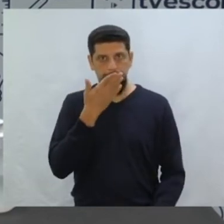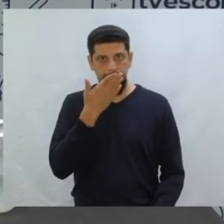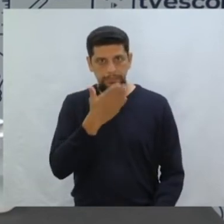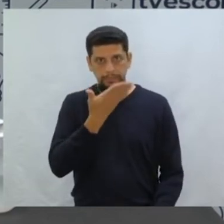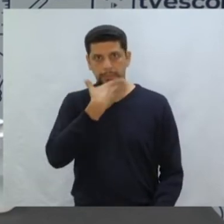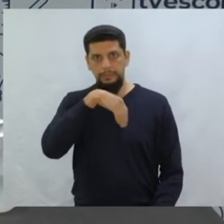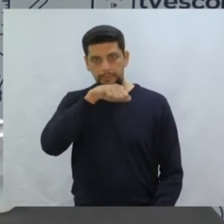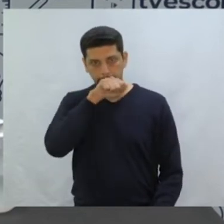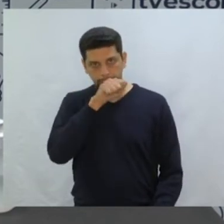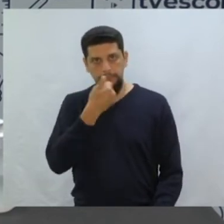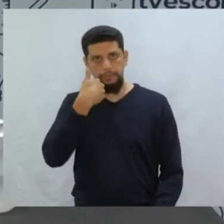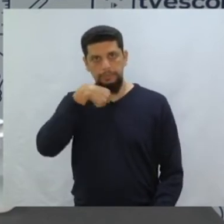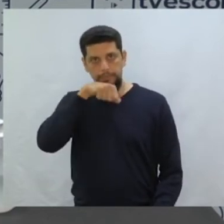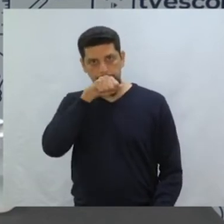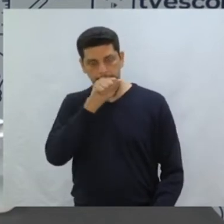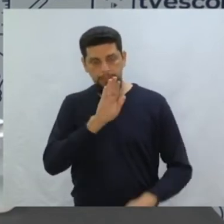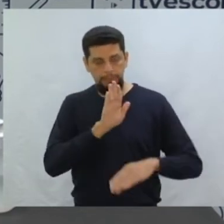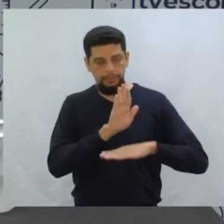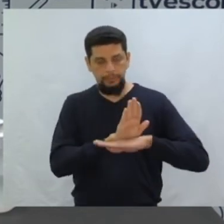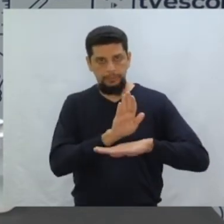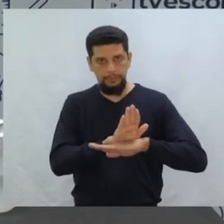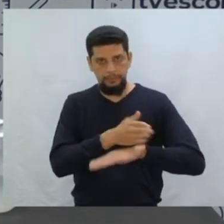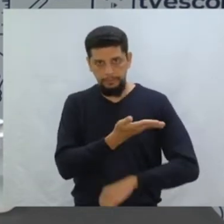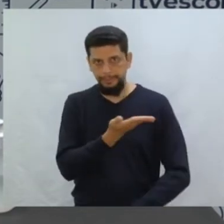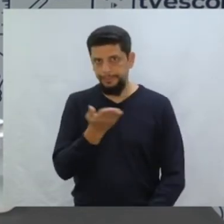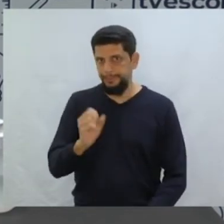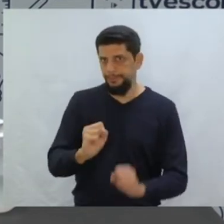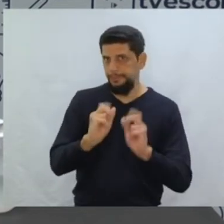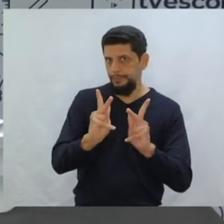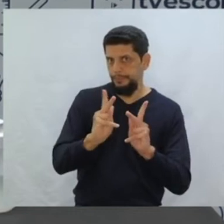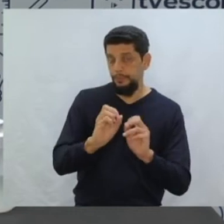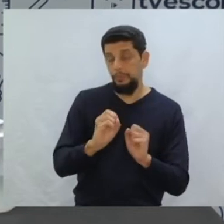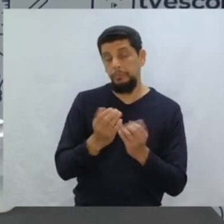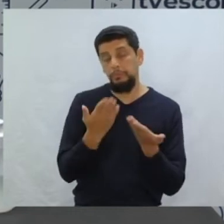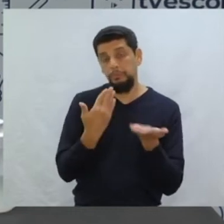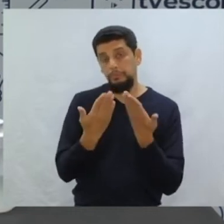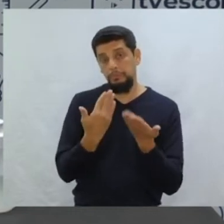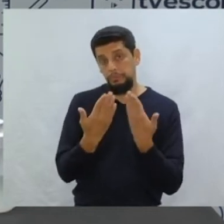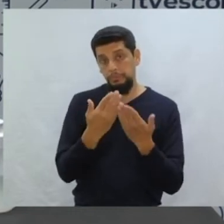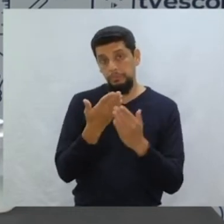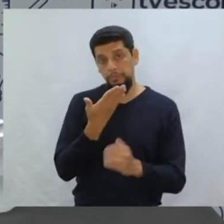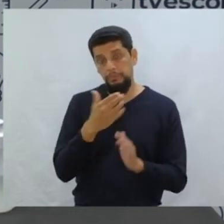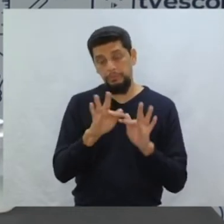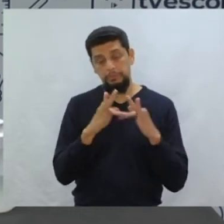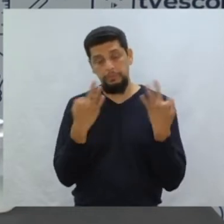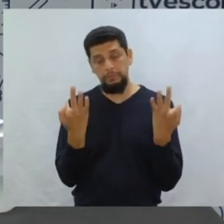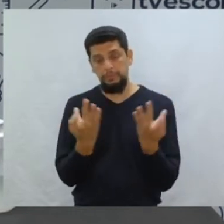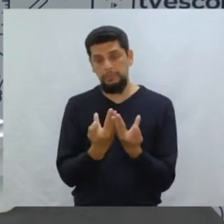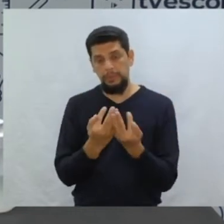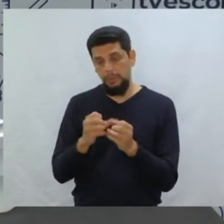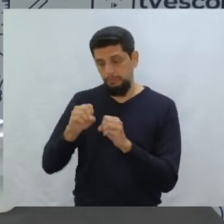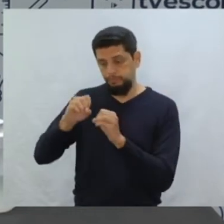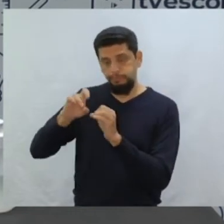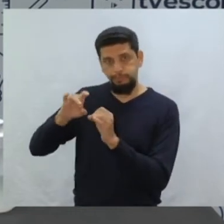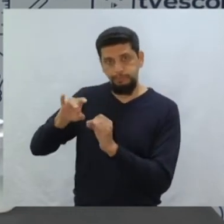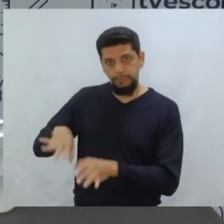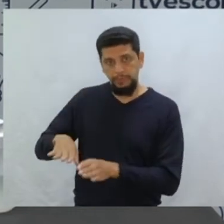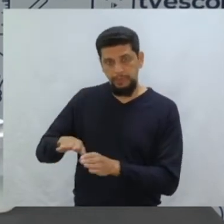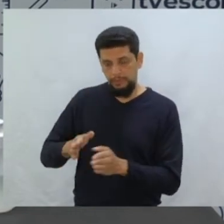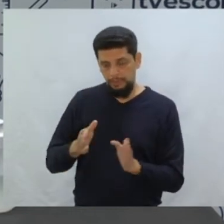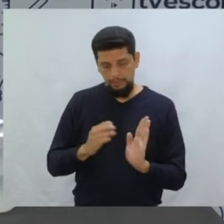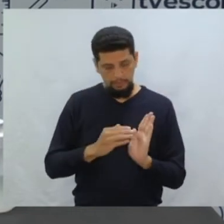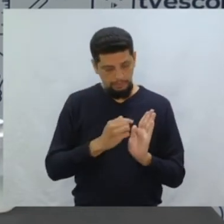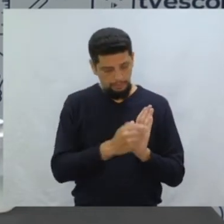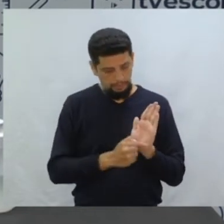você precisa pedir auxílio, né? Às vezes para tirar o alimento ou conversar com a família para não